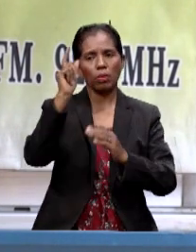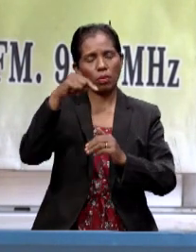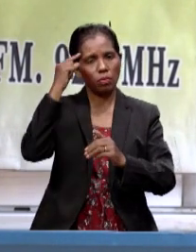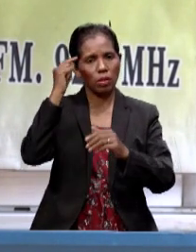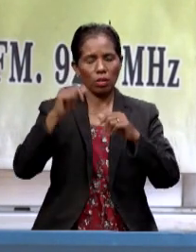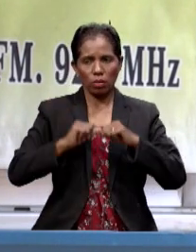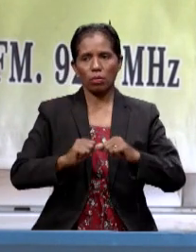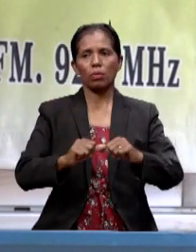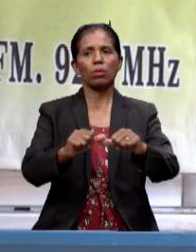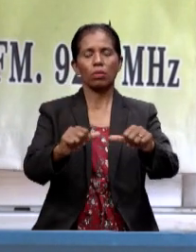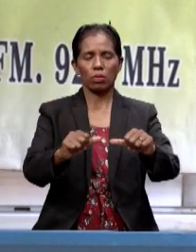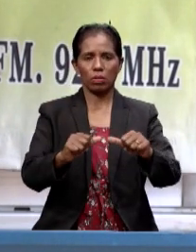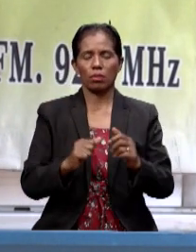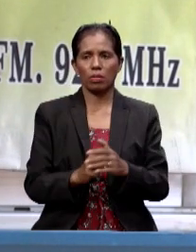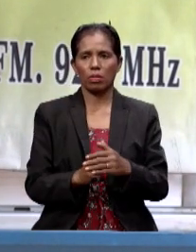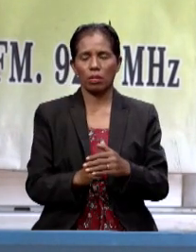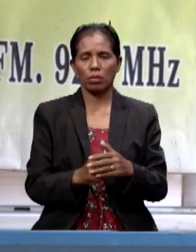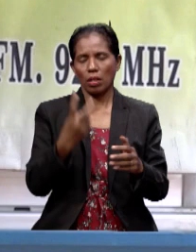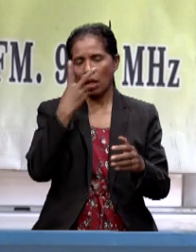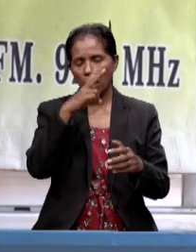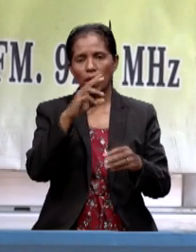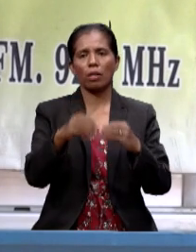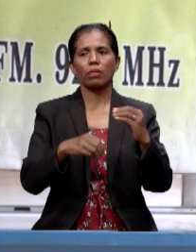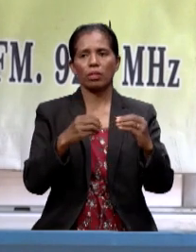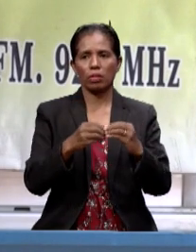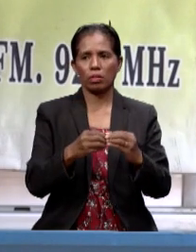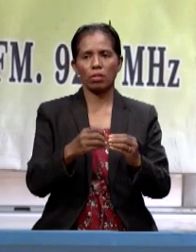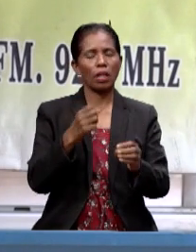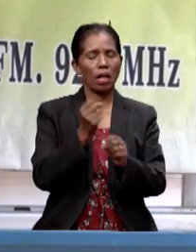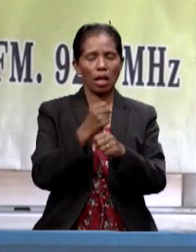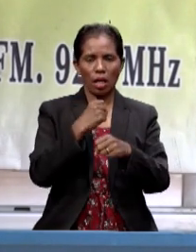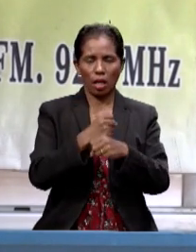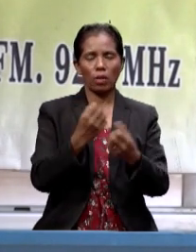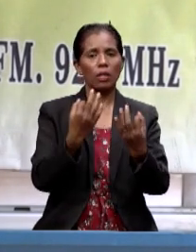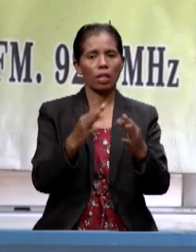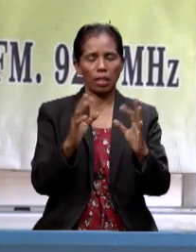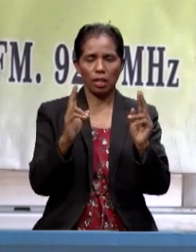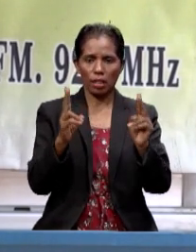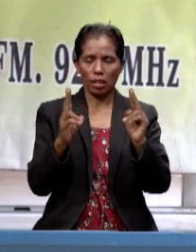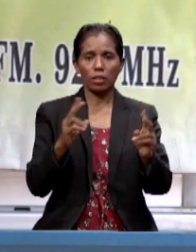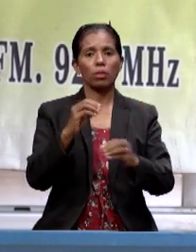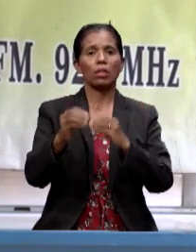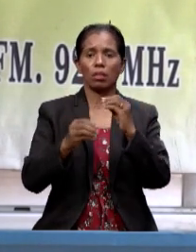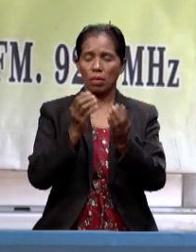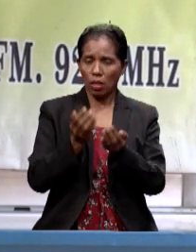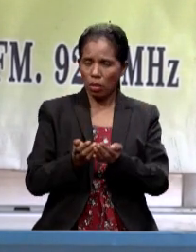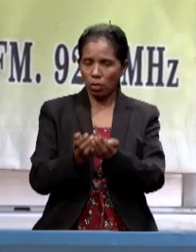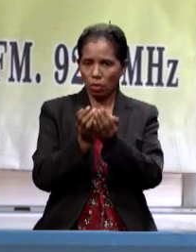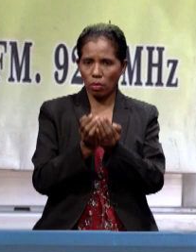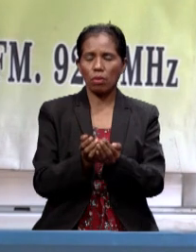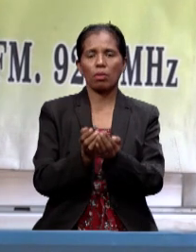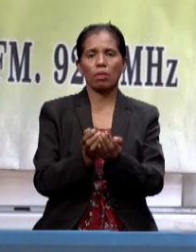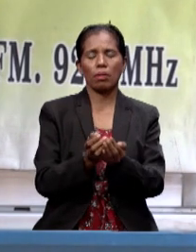continua halo segmento ba finalização Rohak Solok nia e ita rona kata